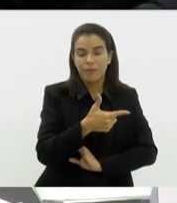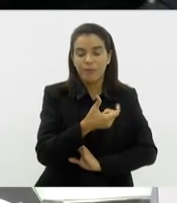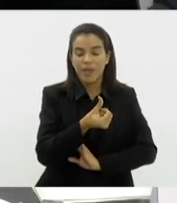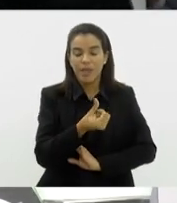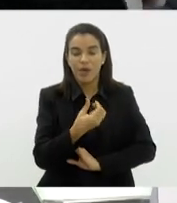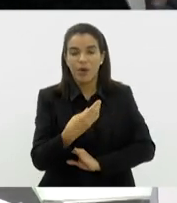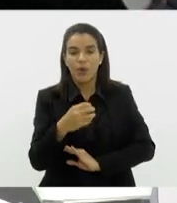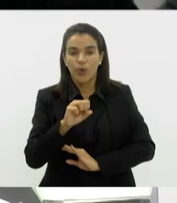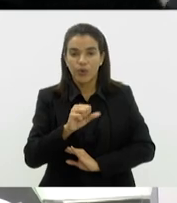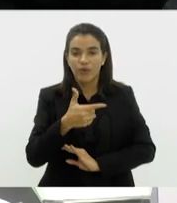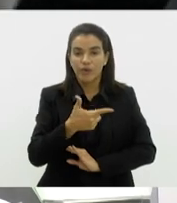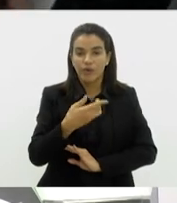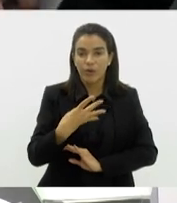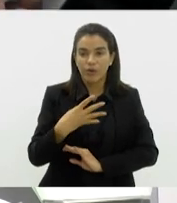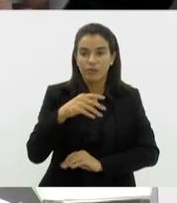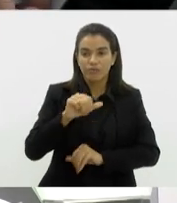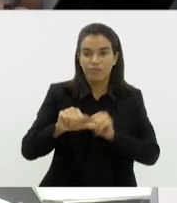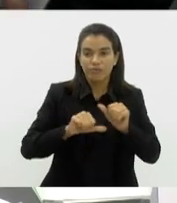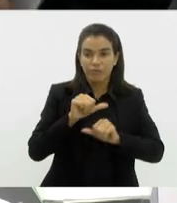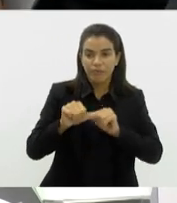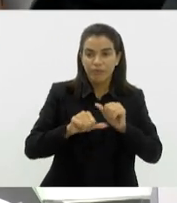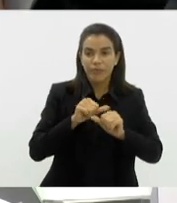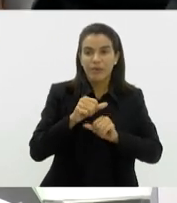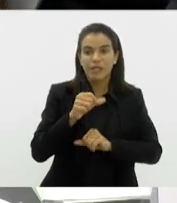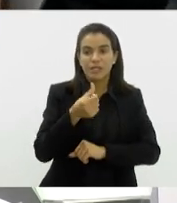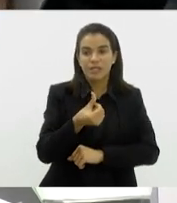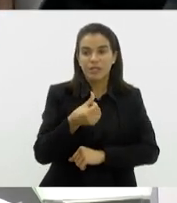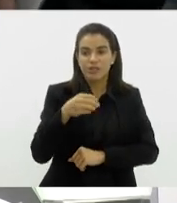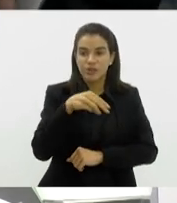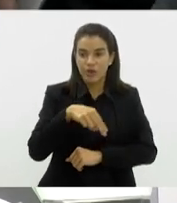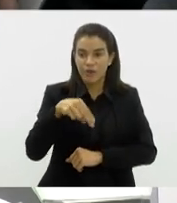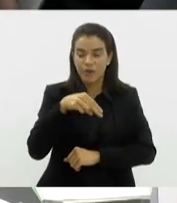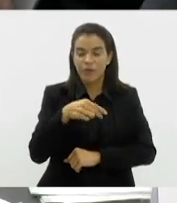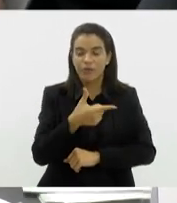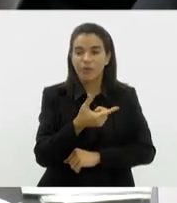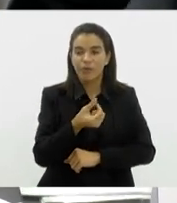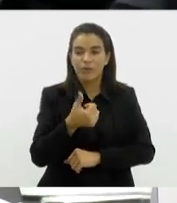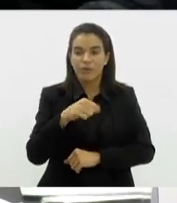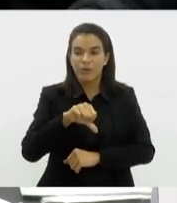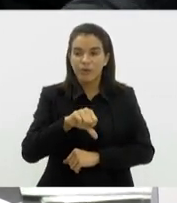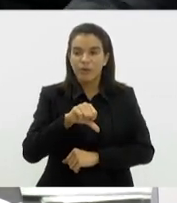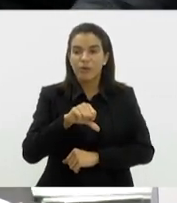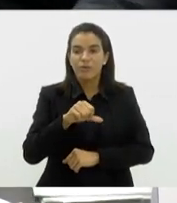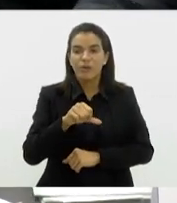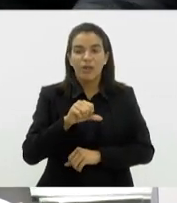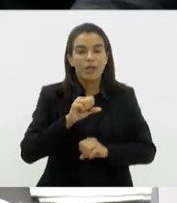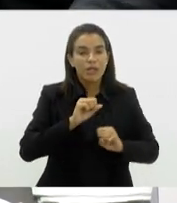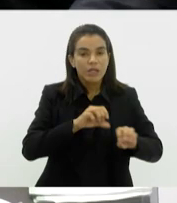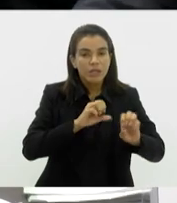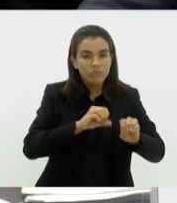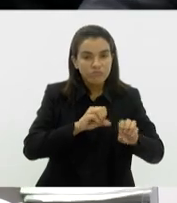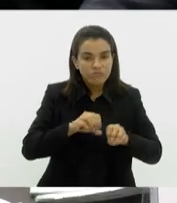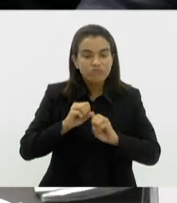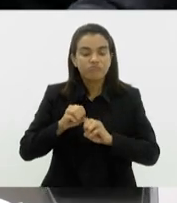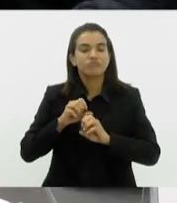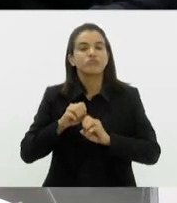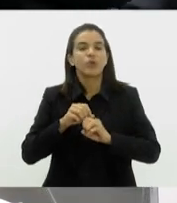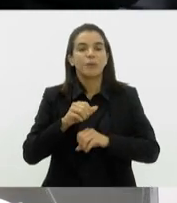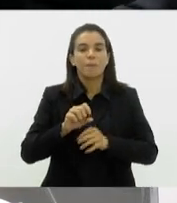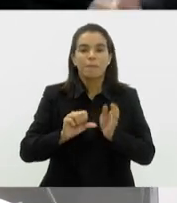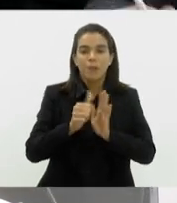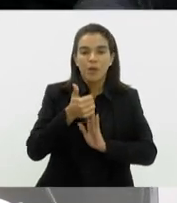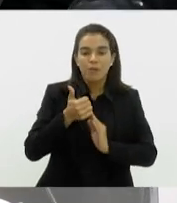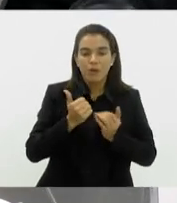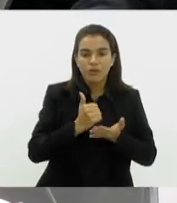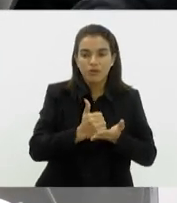deputado Vinícius Cozzolino, que altera a lei 8.612 de 6 de novembro de 2019, que institui o programa Lições de Primeiros Socorros na rede escolar de todo o estado do